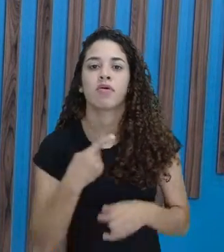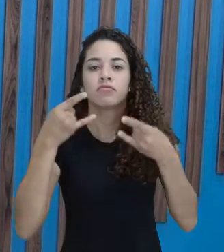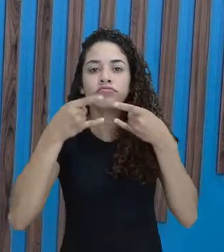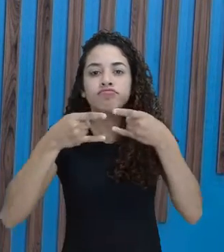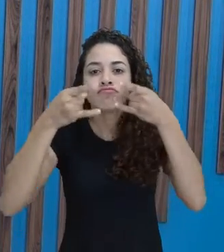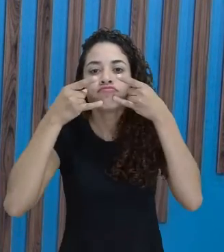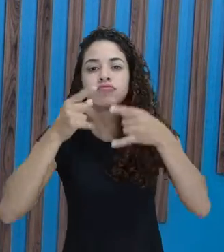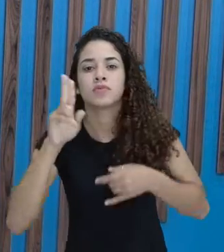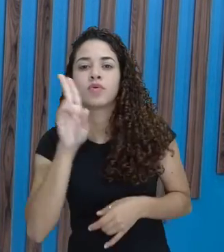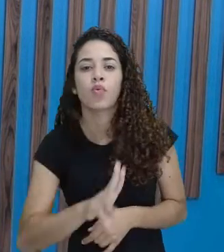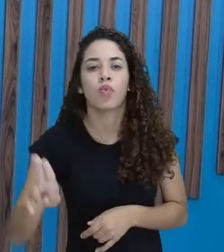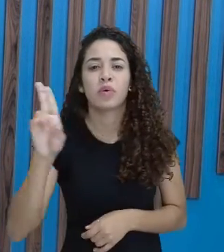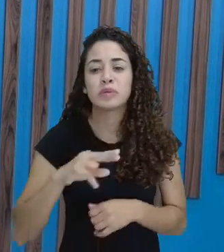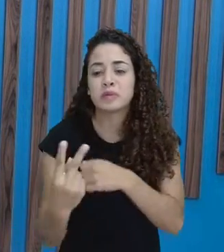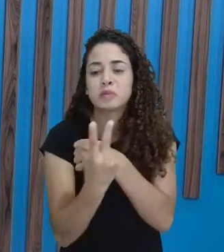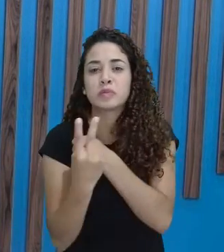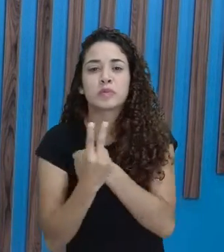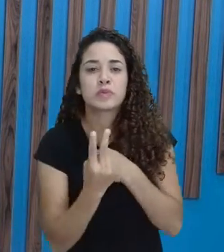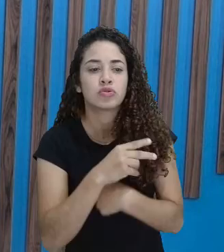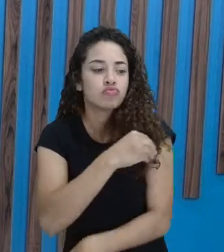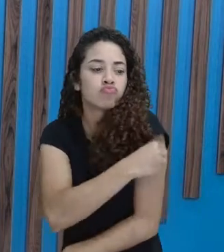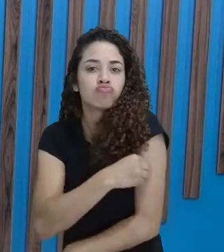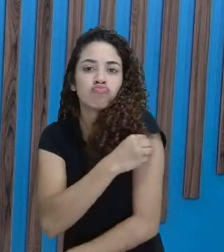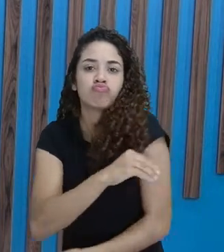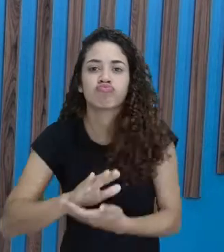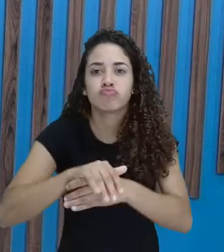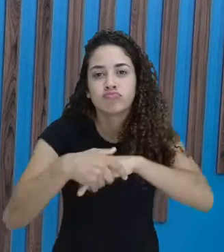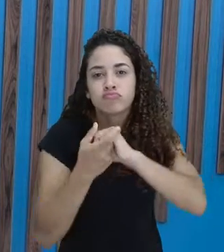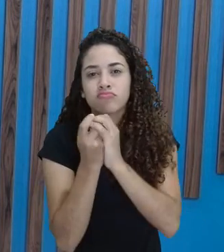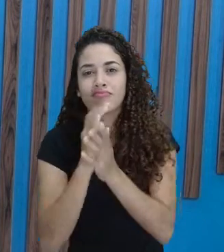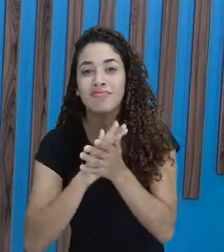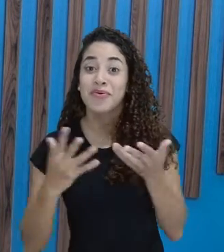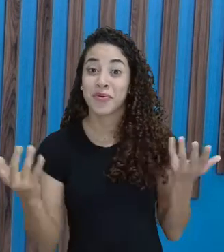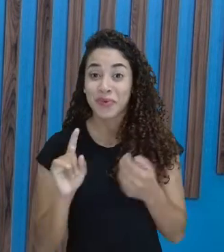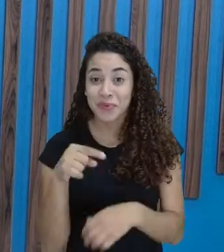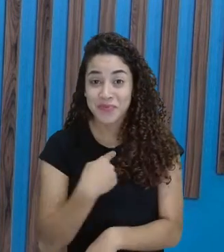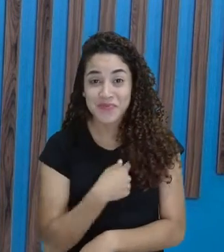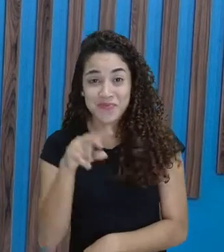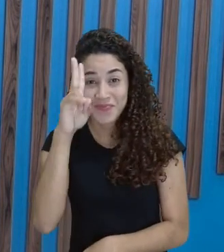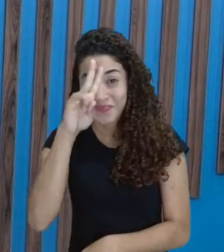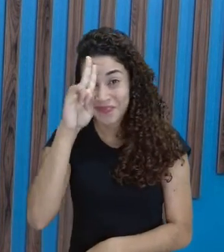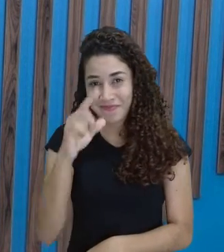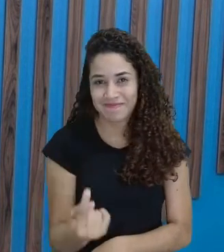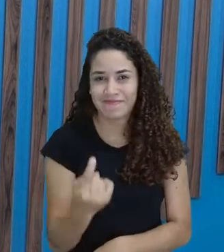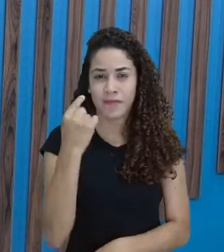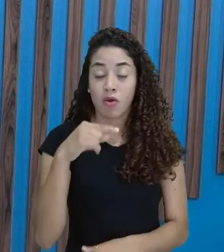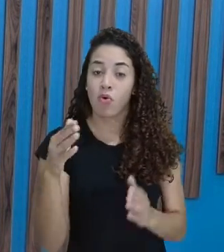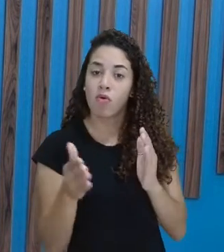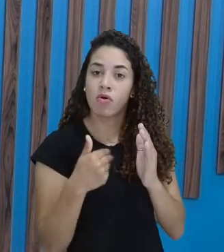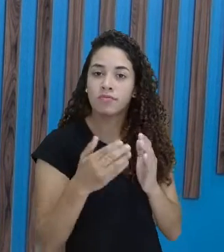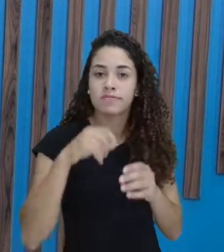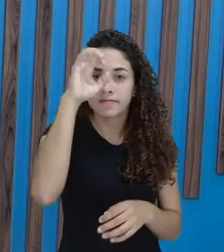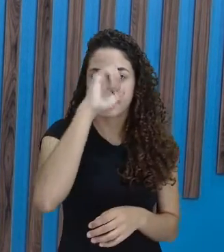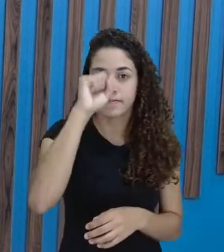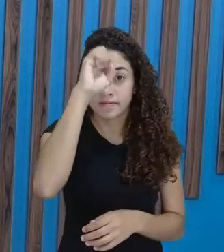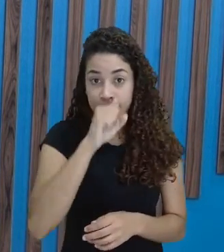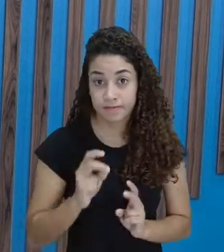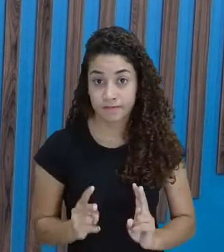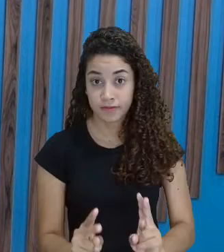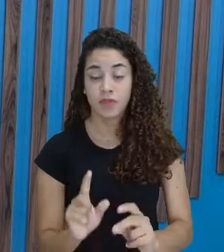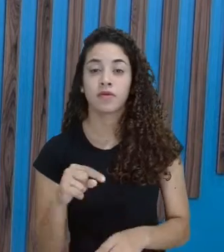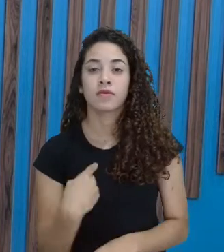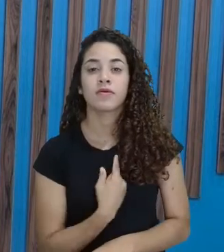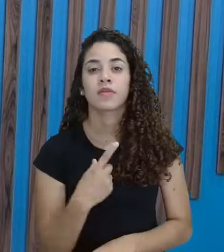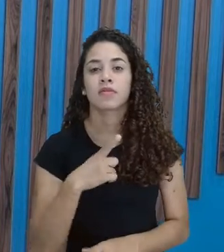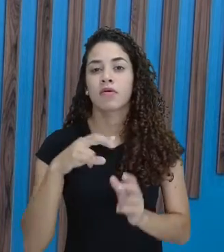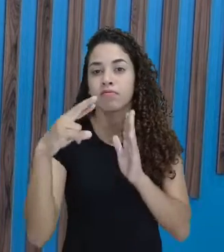isso? Se proteger com álcool gel. A gente vai ver aqui e recordar. No caderno do Aprender Sempre, né? A gente tem aqui